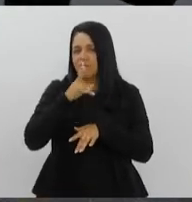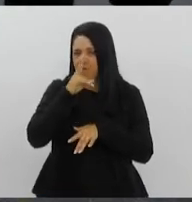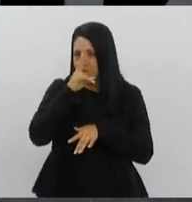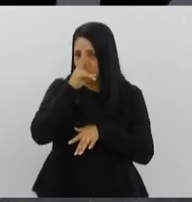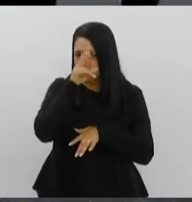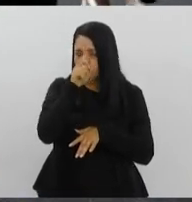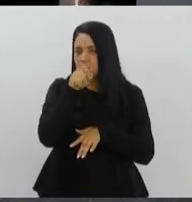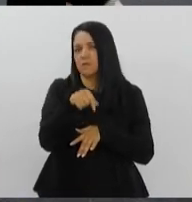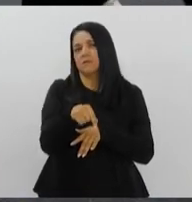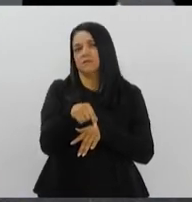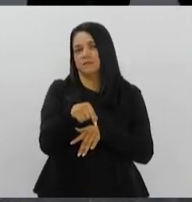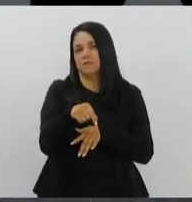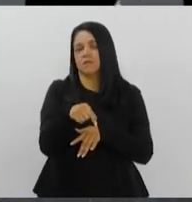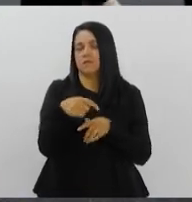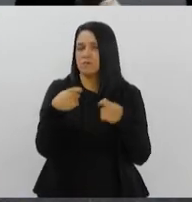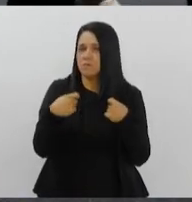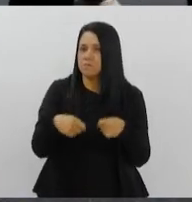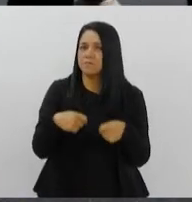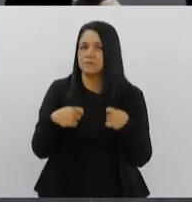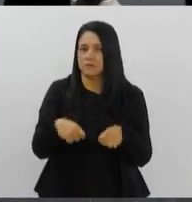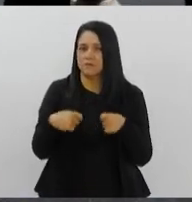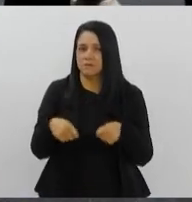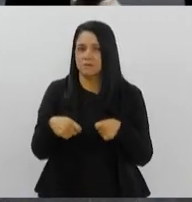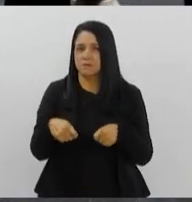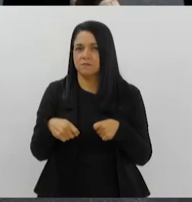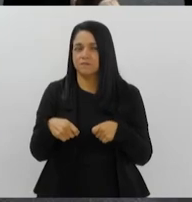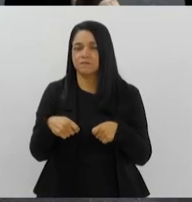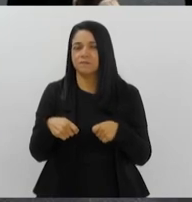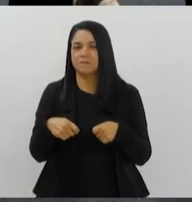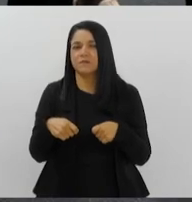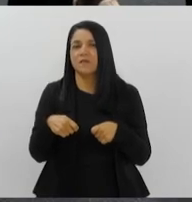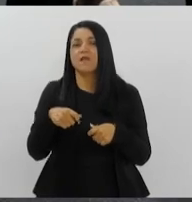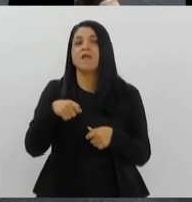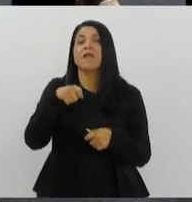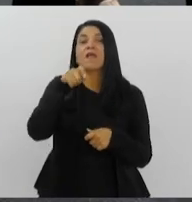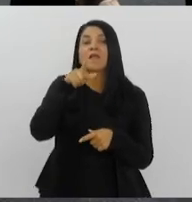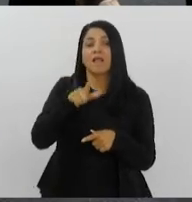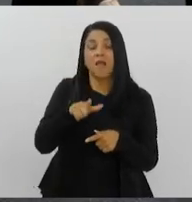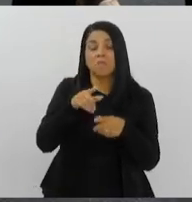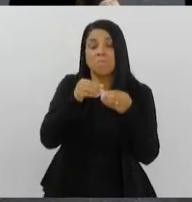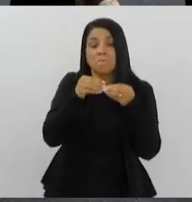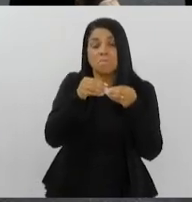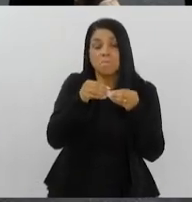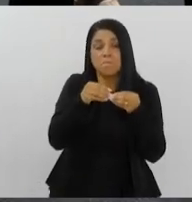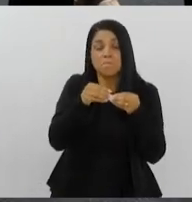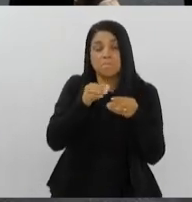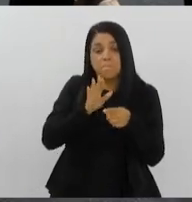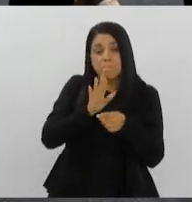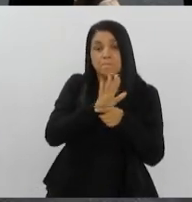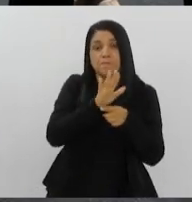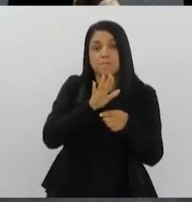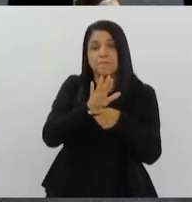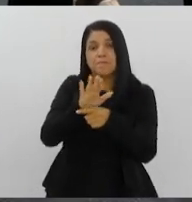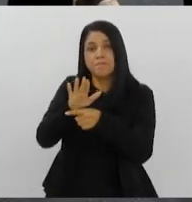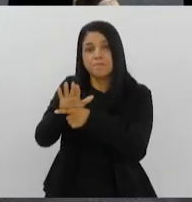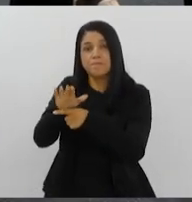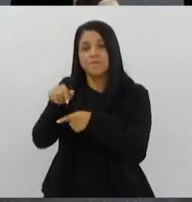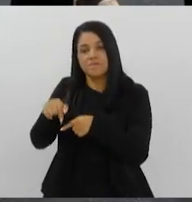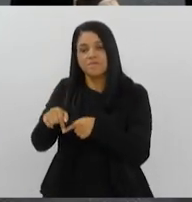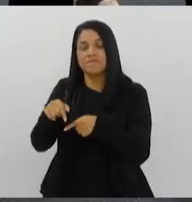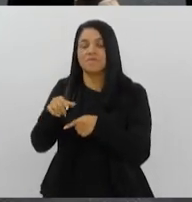fato, daquilo que é necessário e quem vai ser atingido com esse projeto, beneficiado, estar